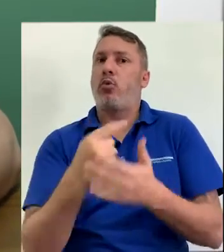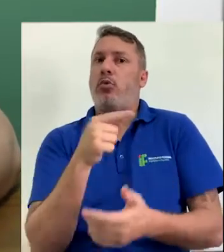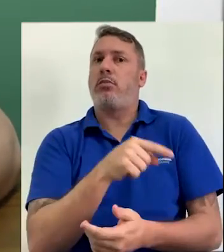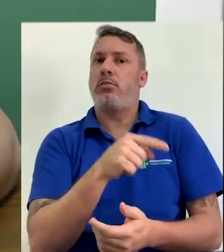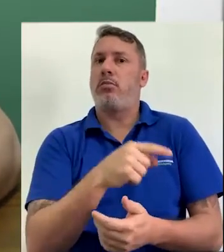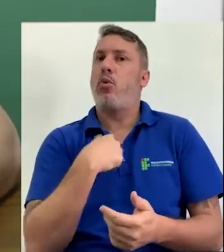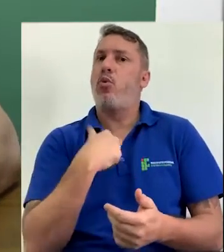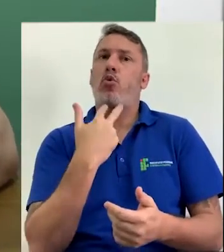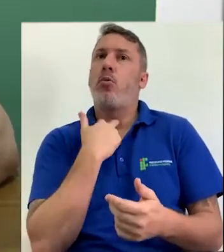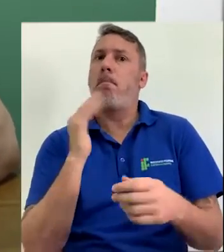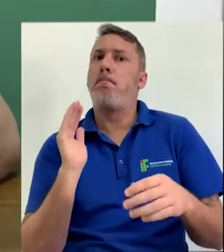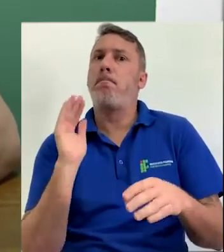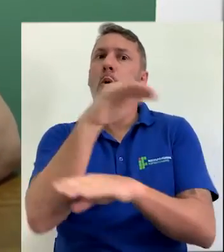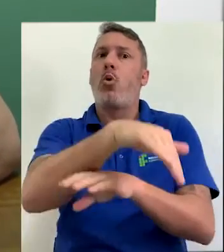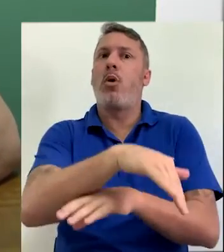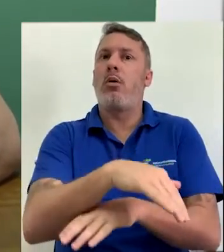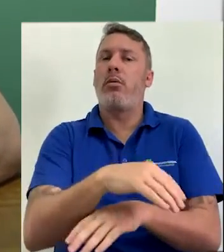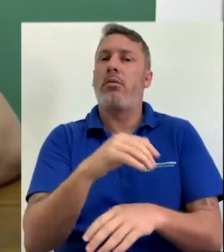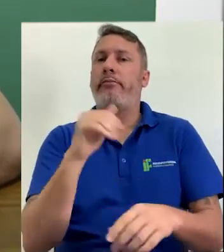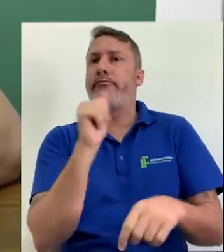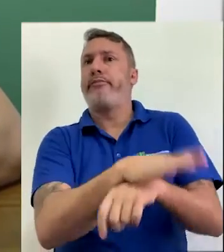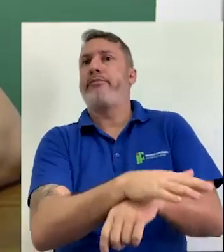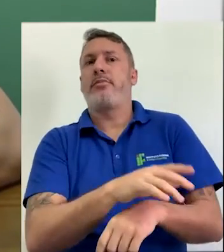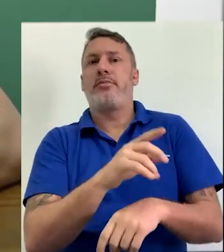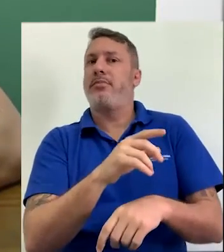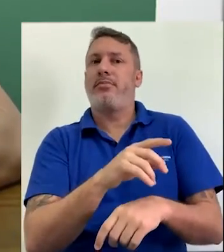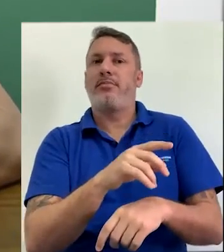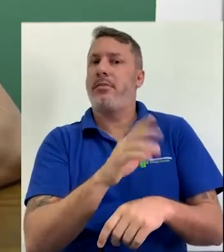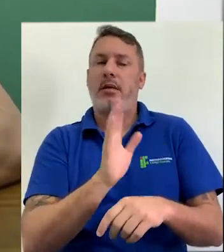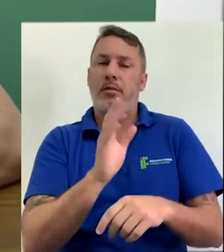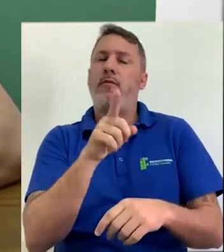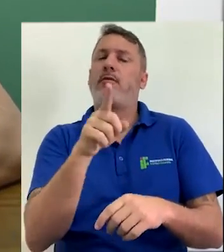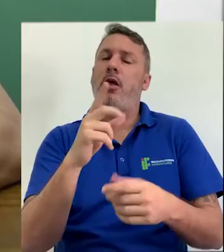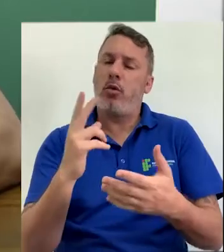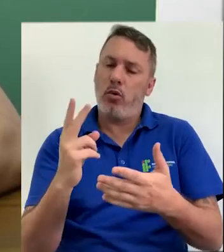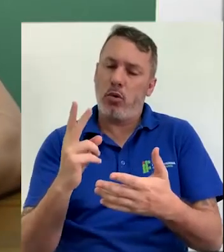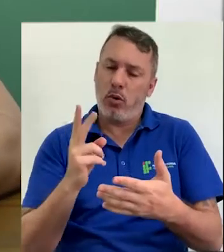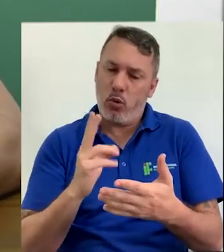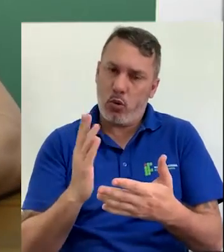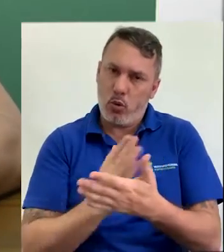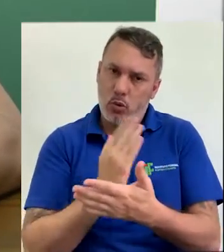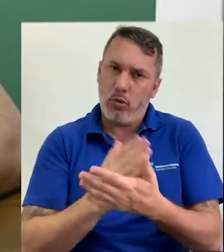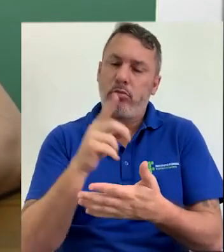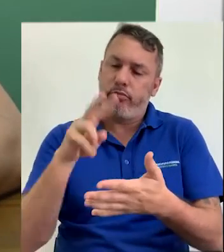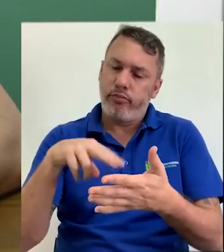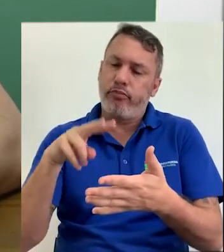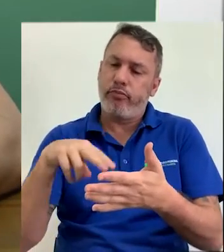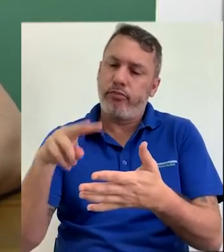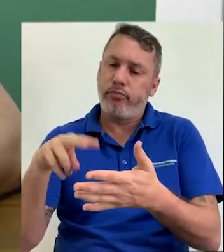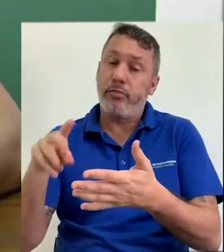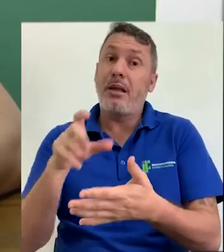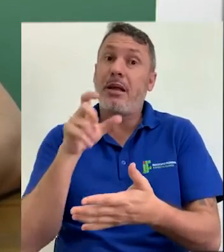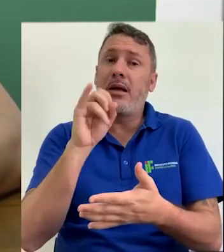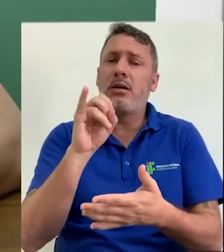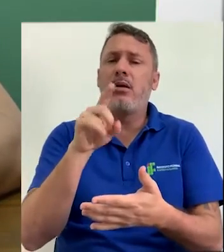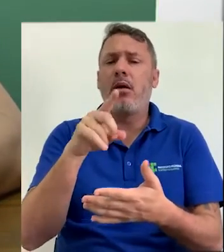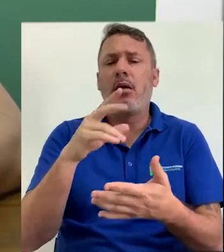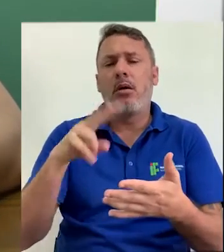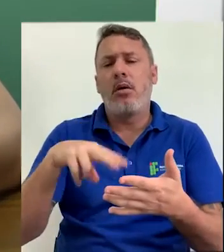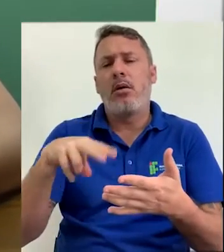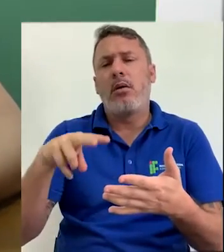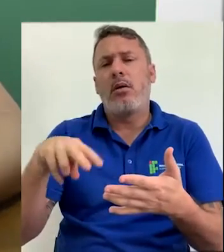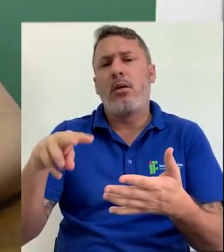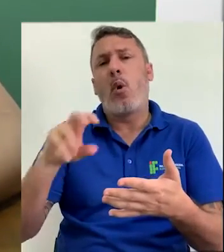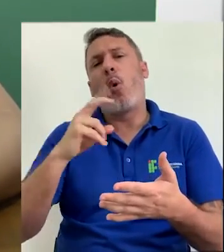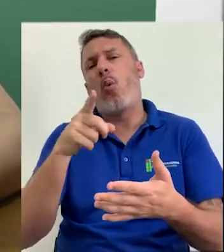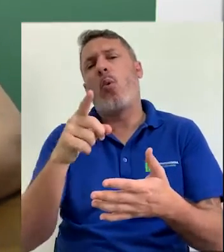esta parte. Continua. Continua. Se no decorrer do texto ou